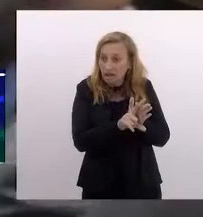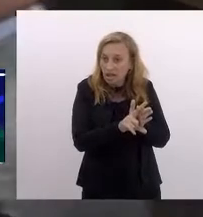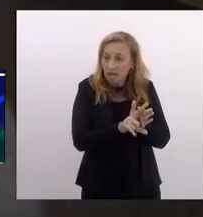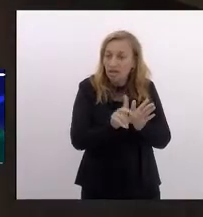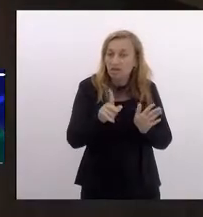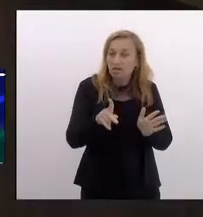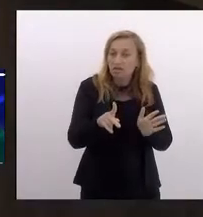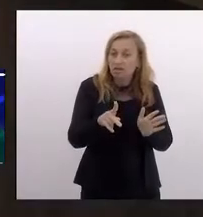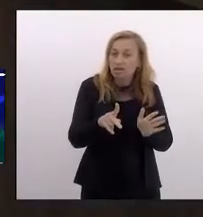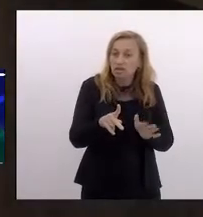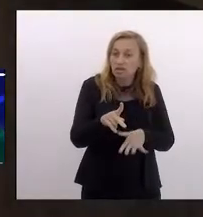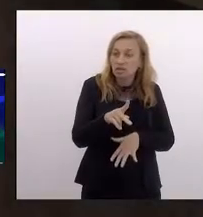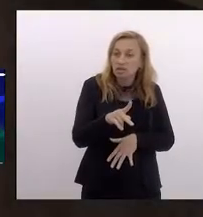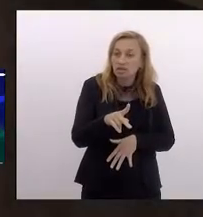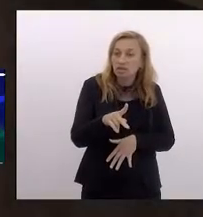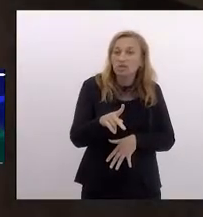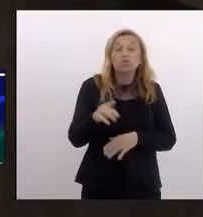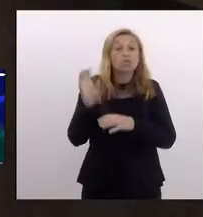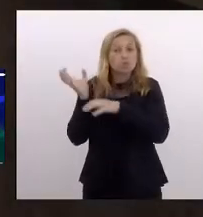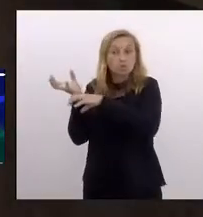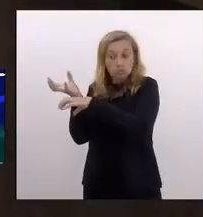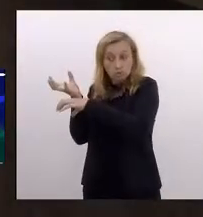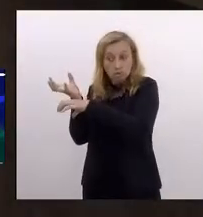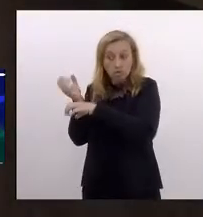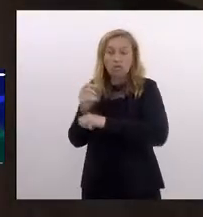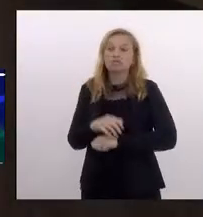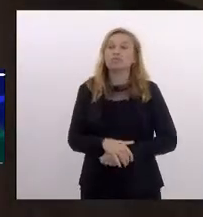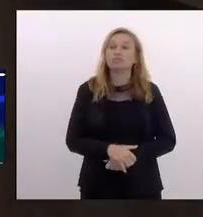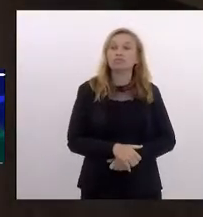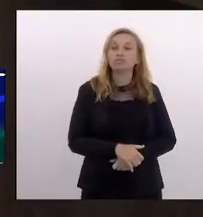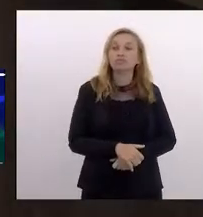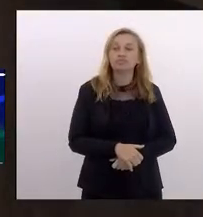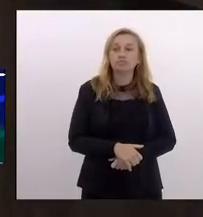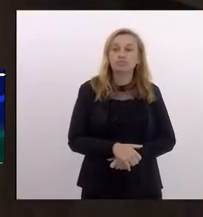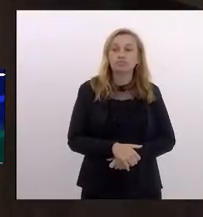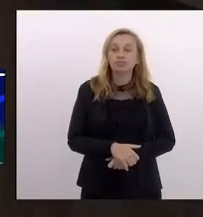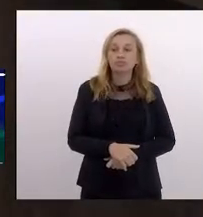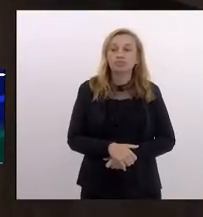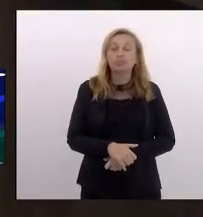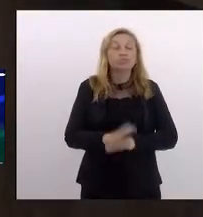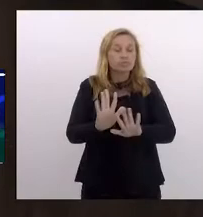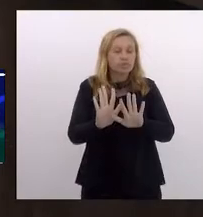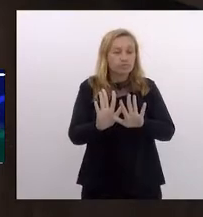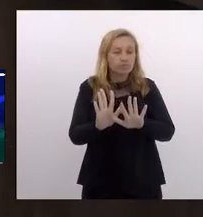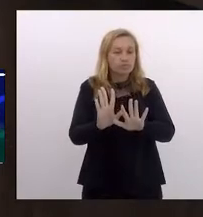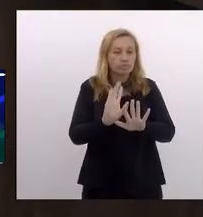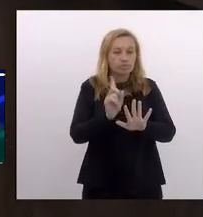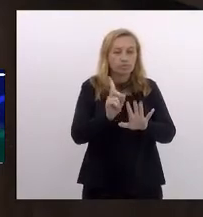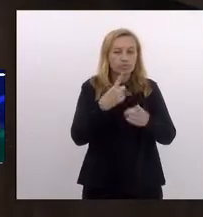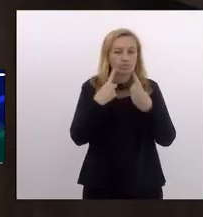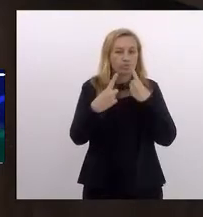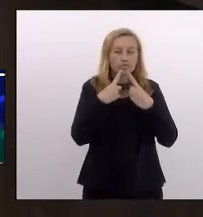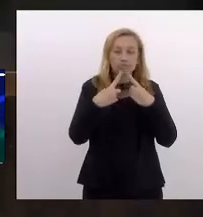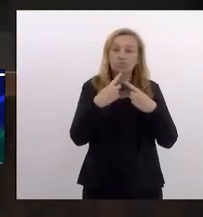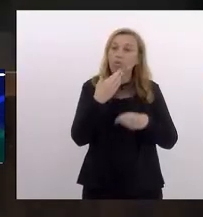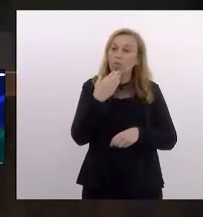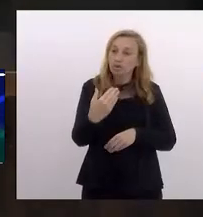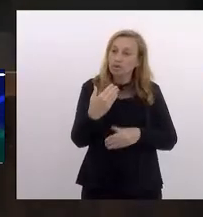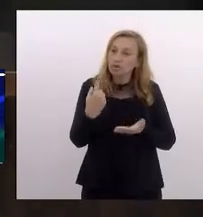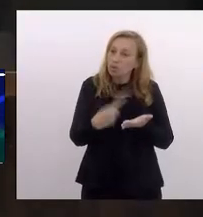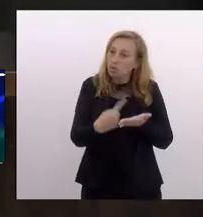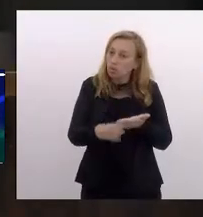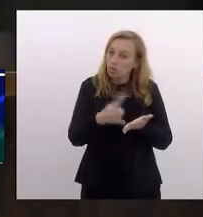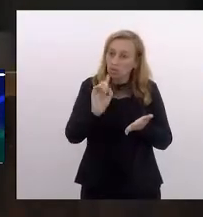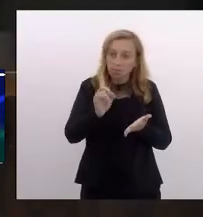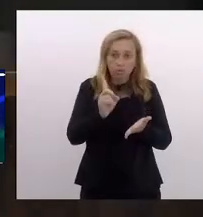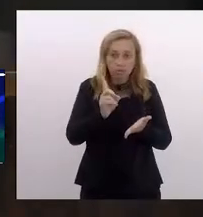no governo no senado foi presidente do congresso nacional era só mas eles vão discutir Vamos eu vou pedir vou fazer uma coisa que você